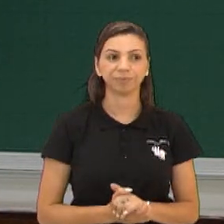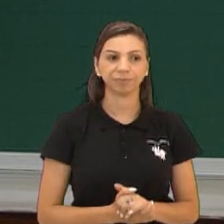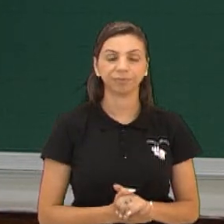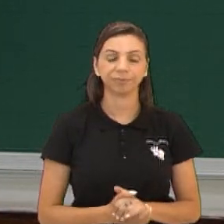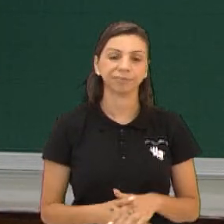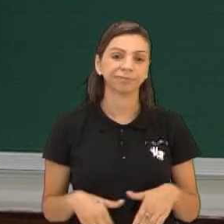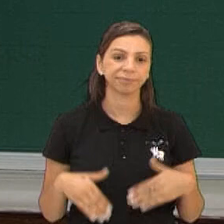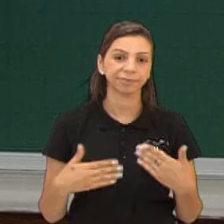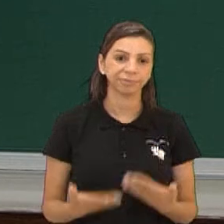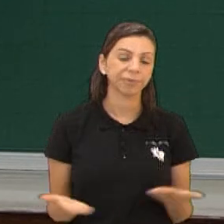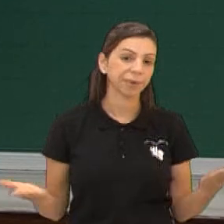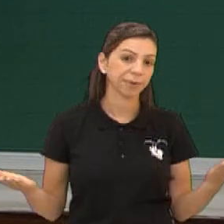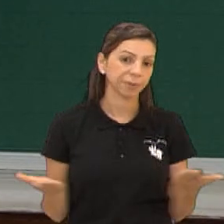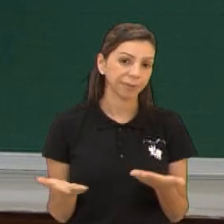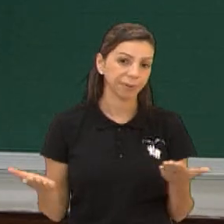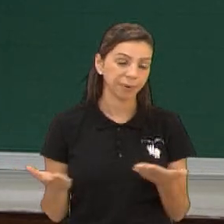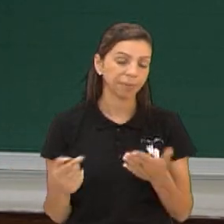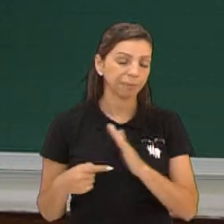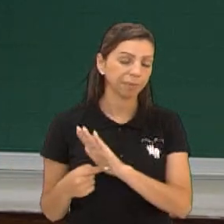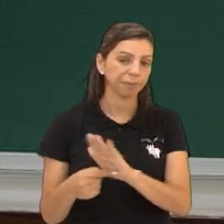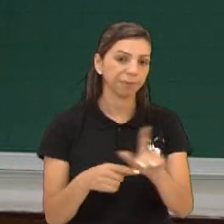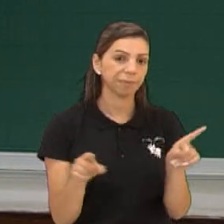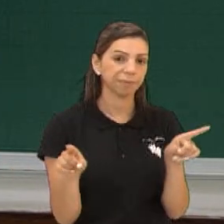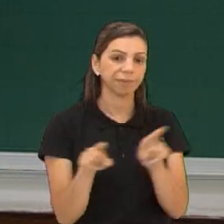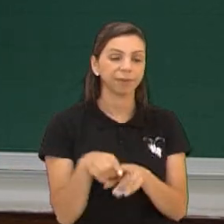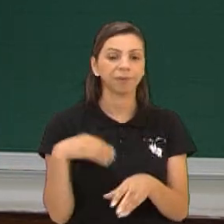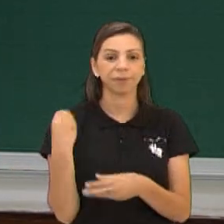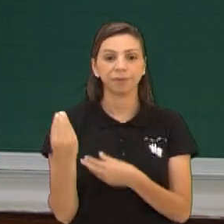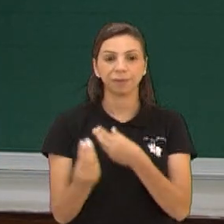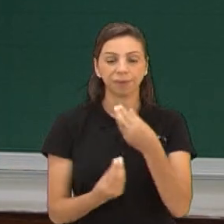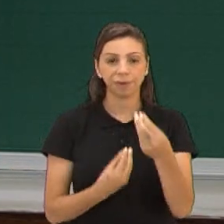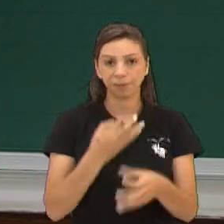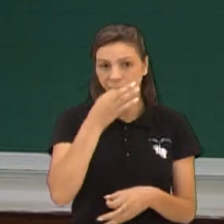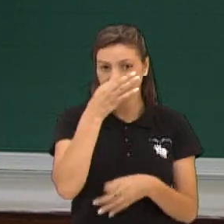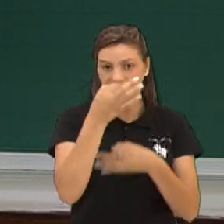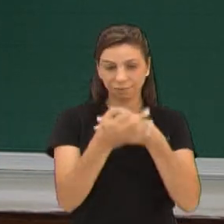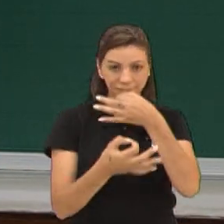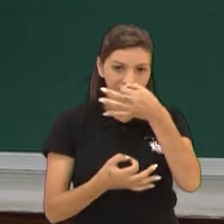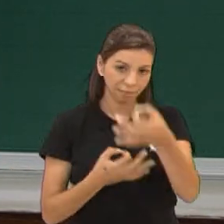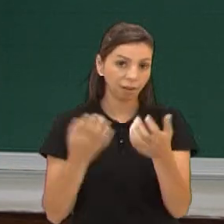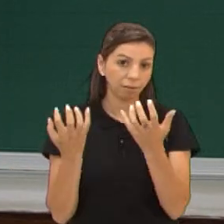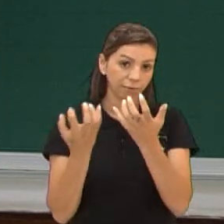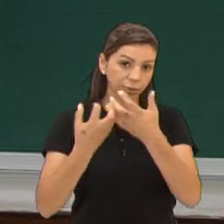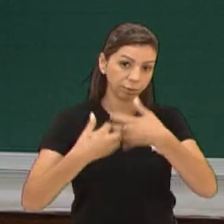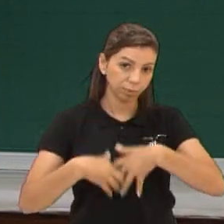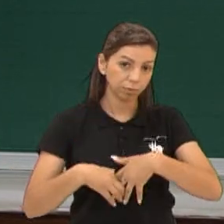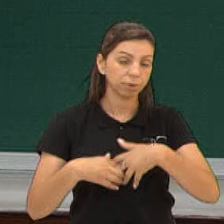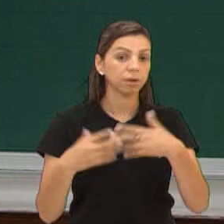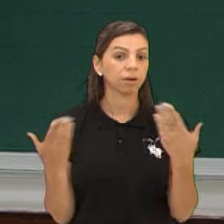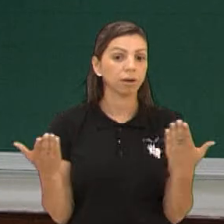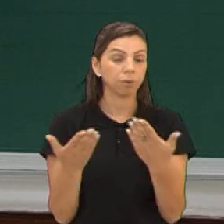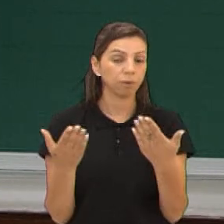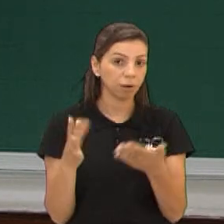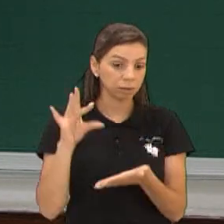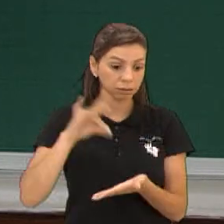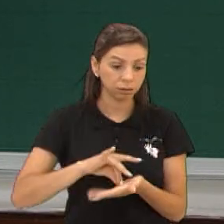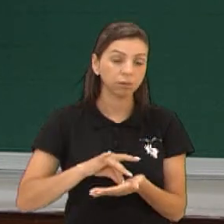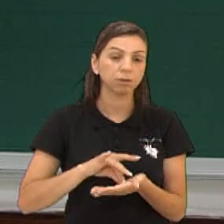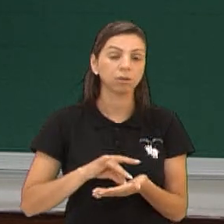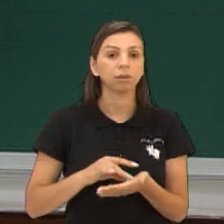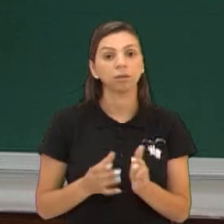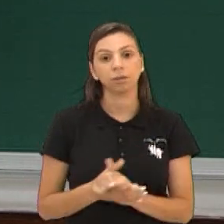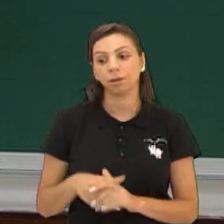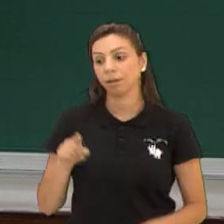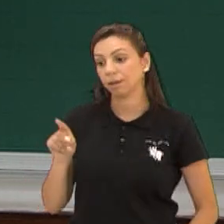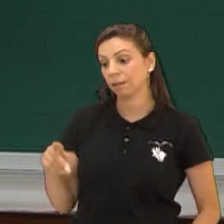nós temos agora que mostrar também como a argumentação ela funciona agora sim do jeito correto nós